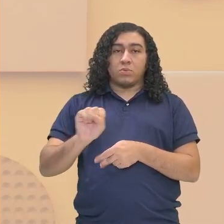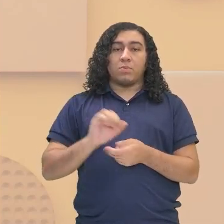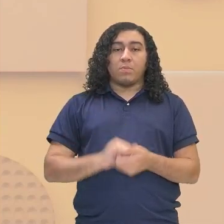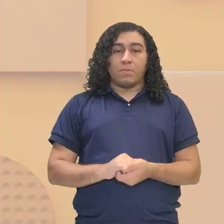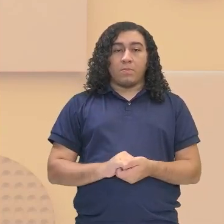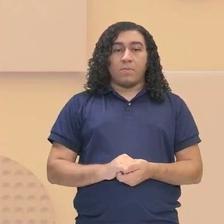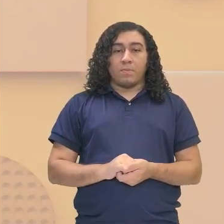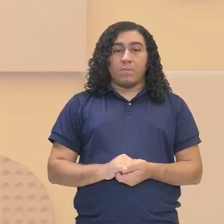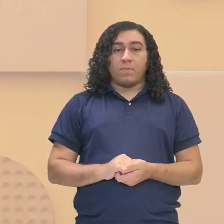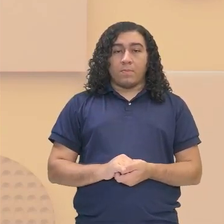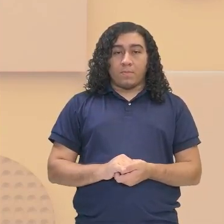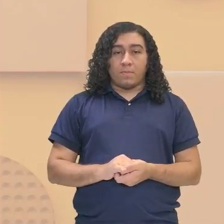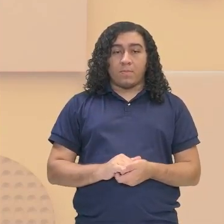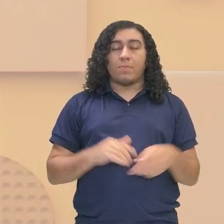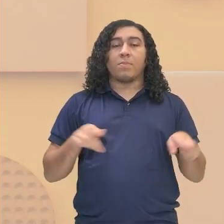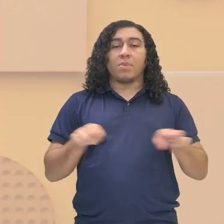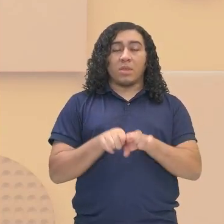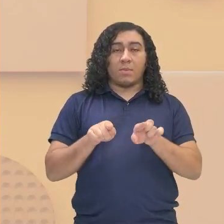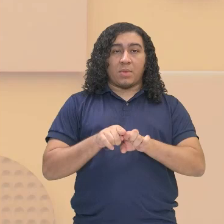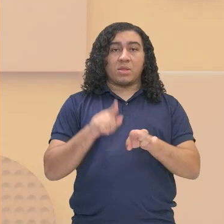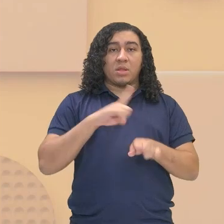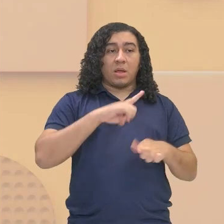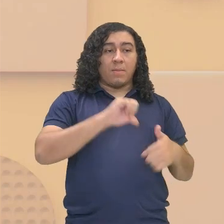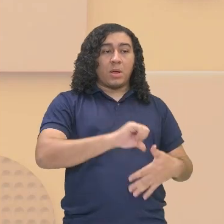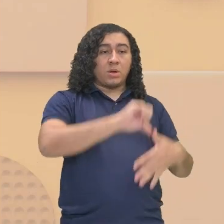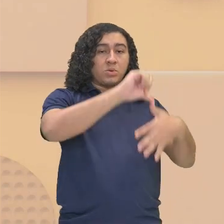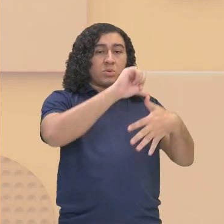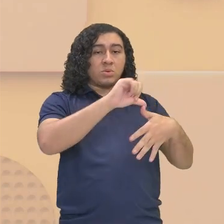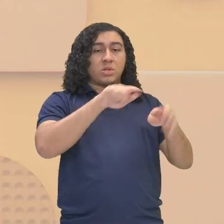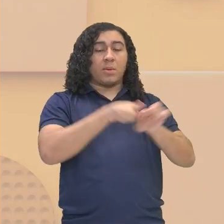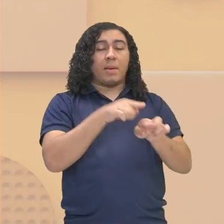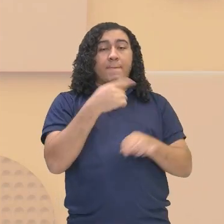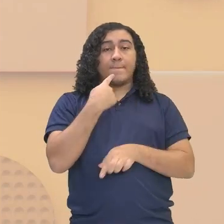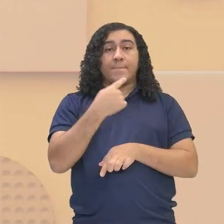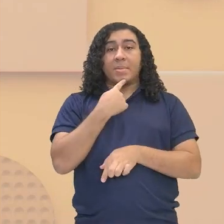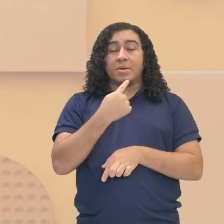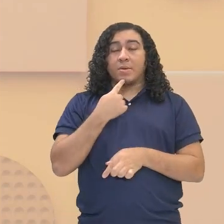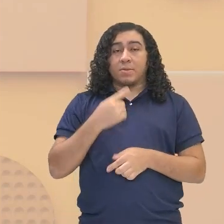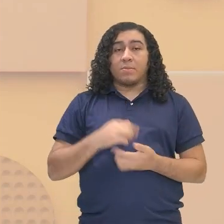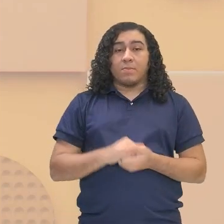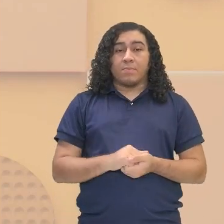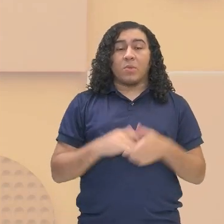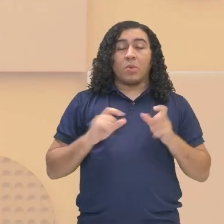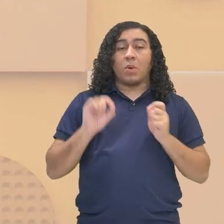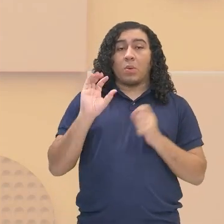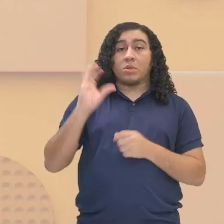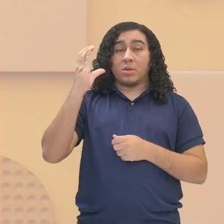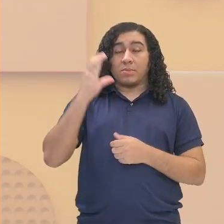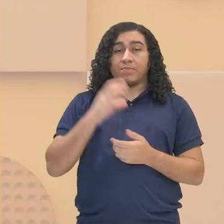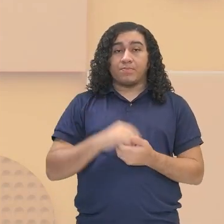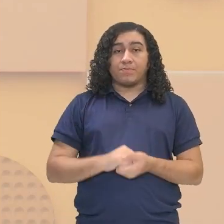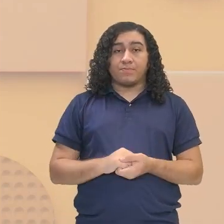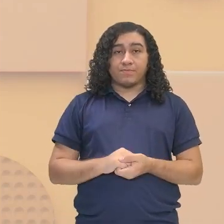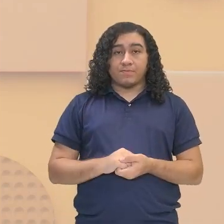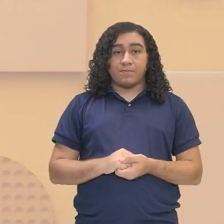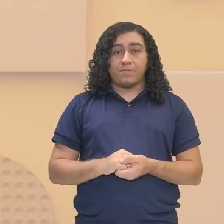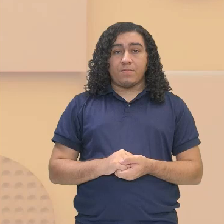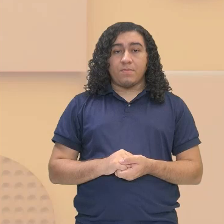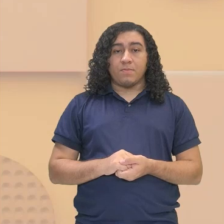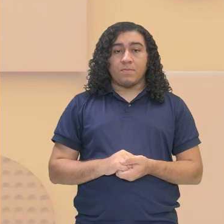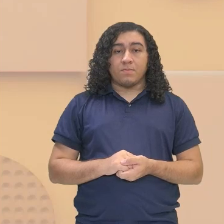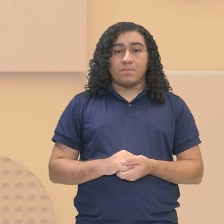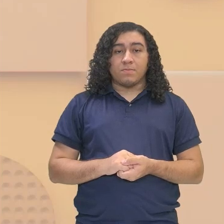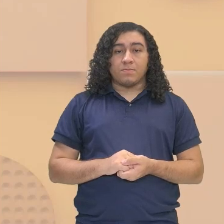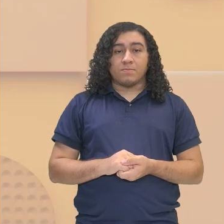gente habita, então, a América do Sul, e eles estão aqui bem próximos da gente, o que acontece? Né? Eles,